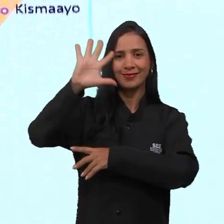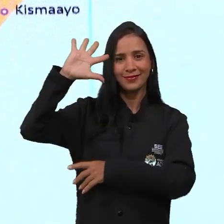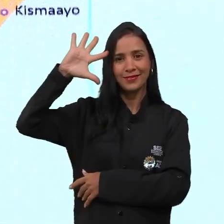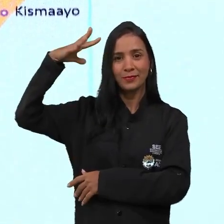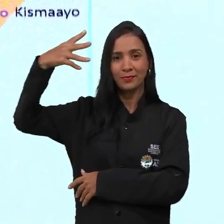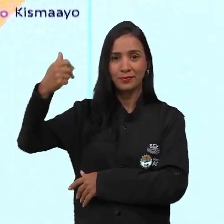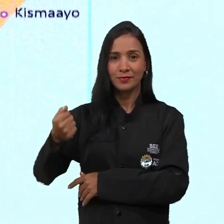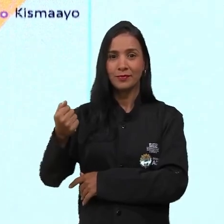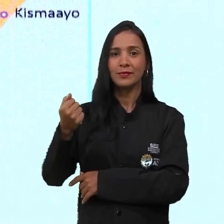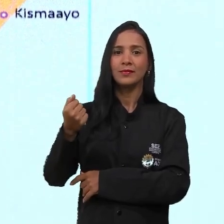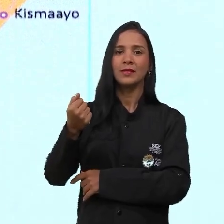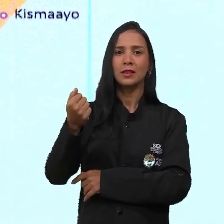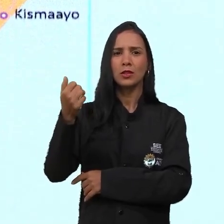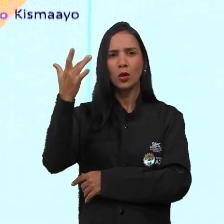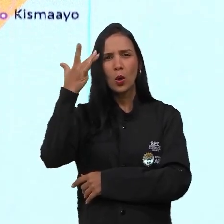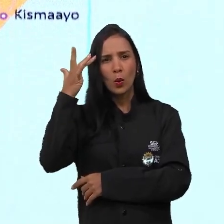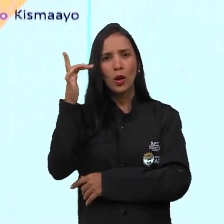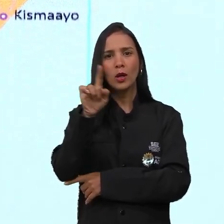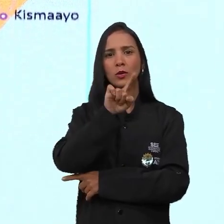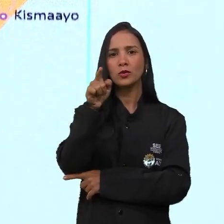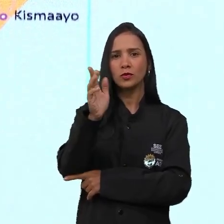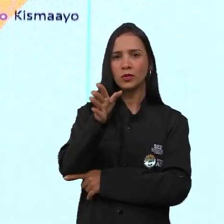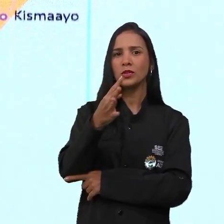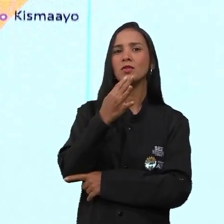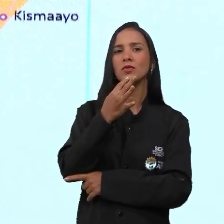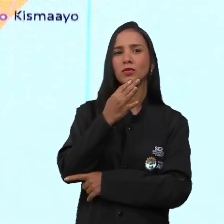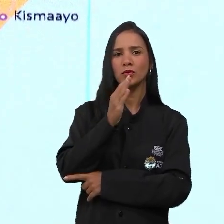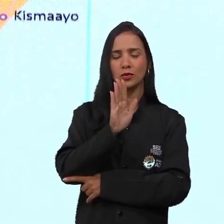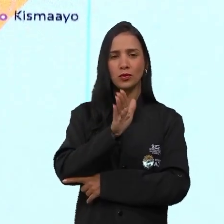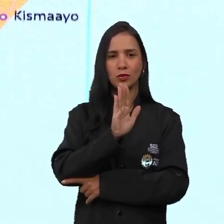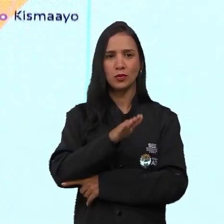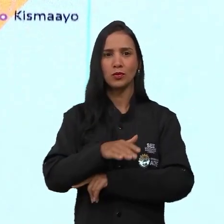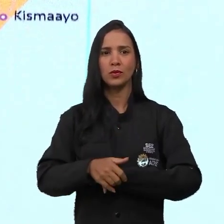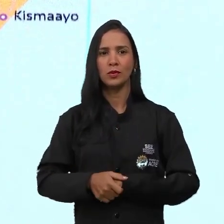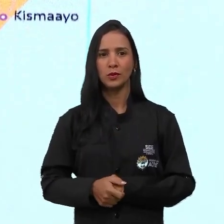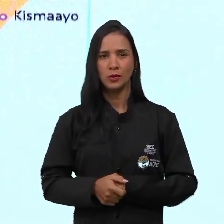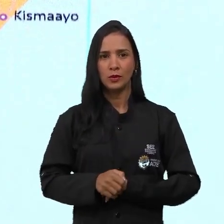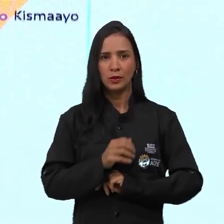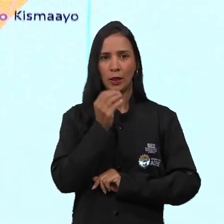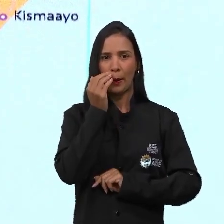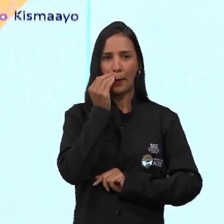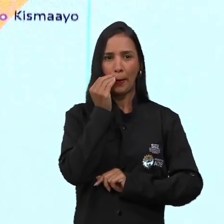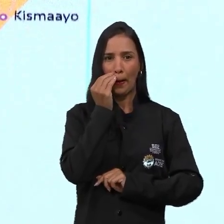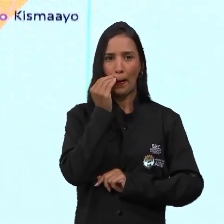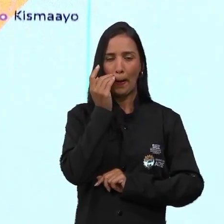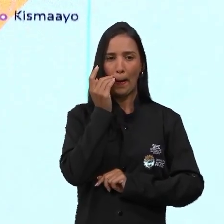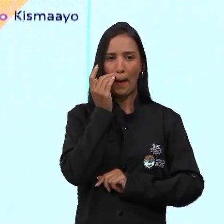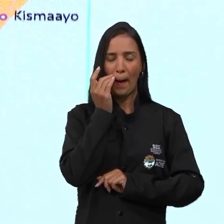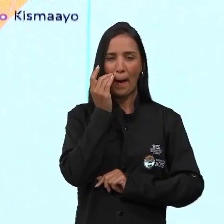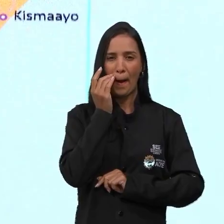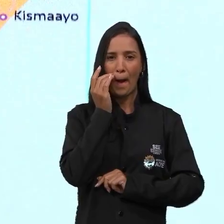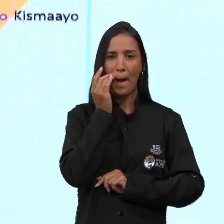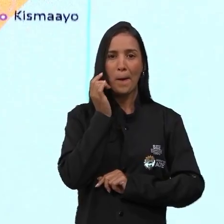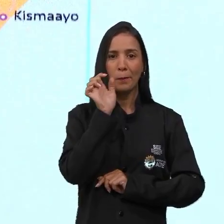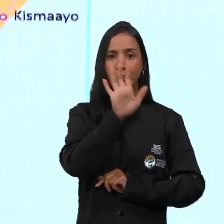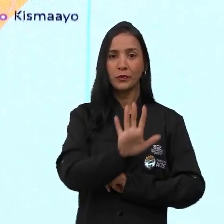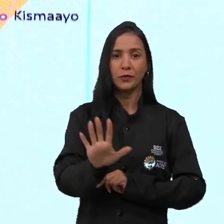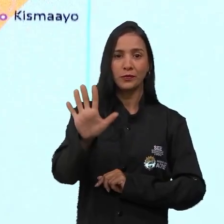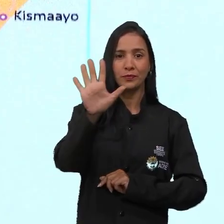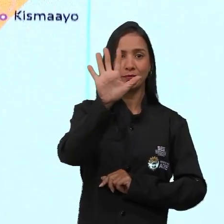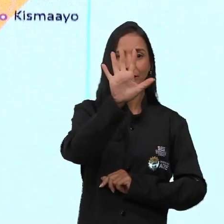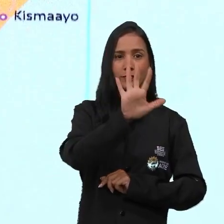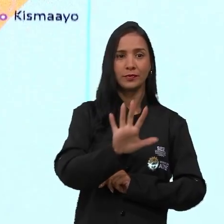aí de conhecimento de vocês que estão assistindo agora. Então, aqui no mapa, de modo geral, a gente consegue identificar